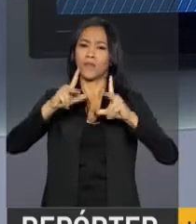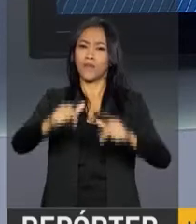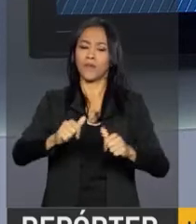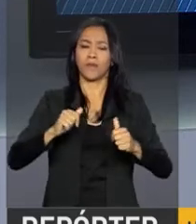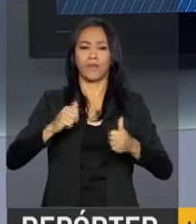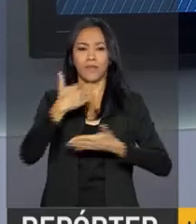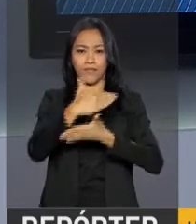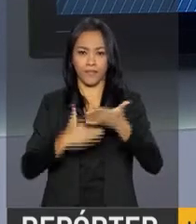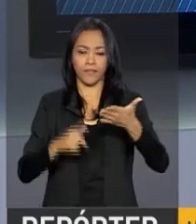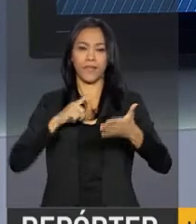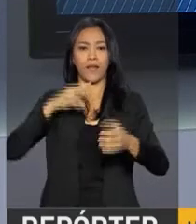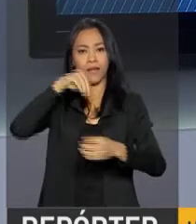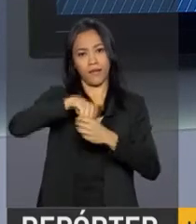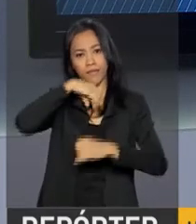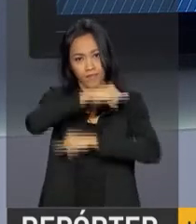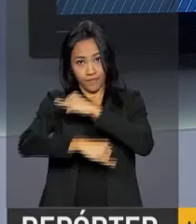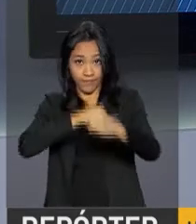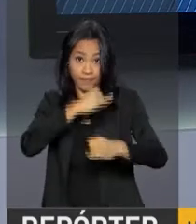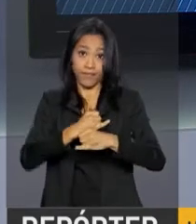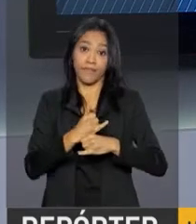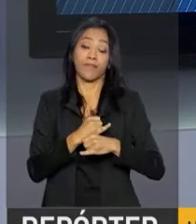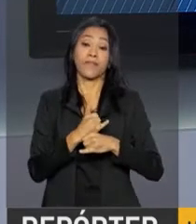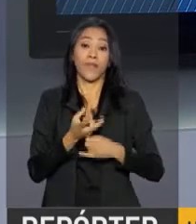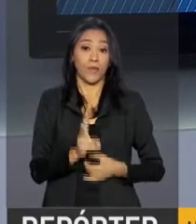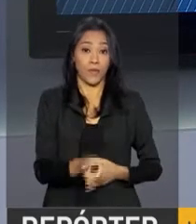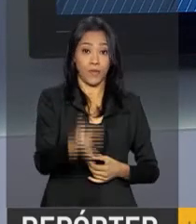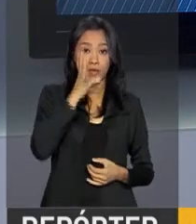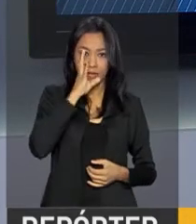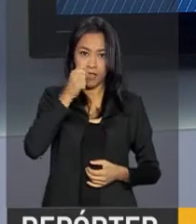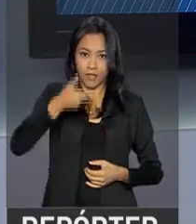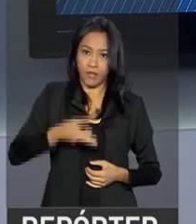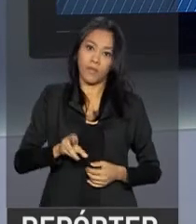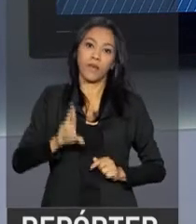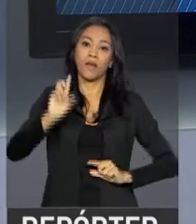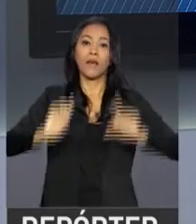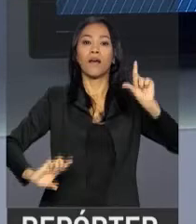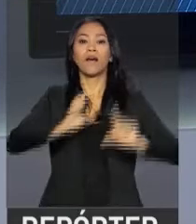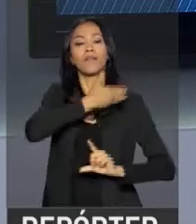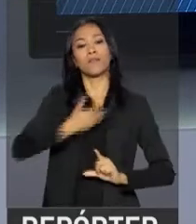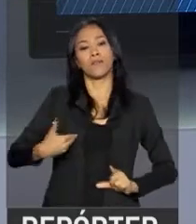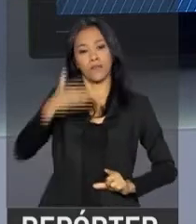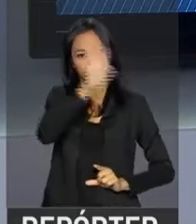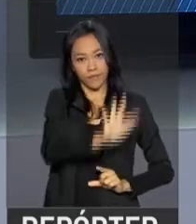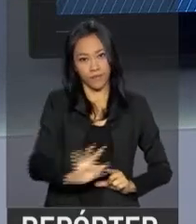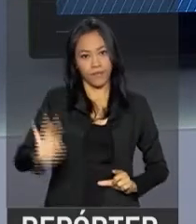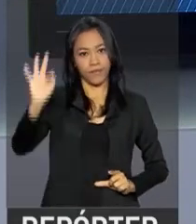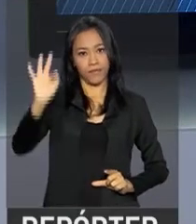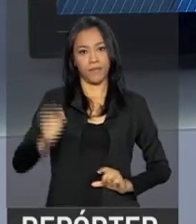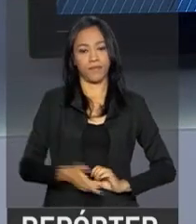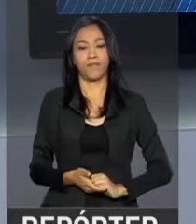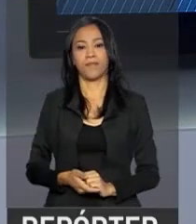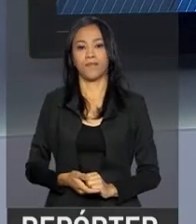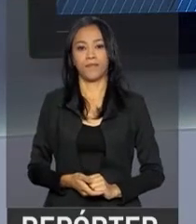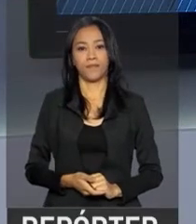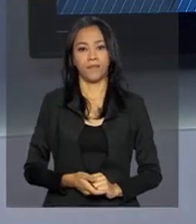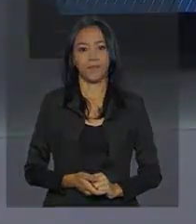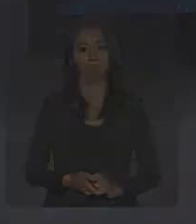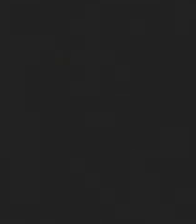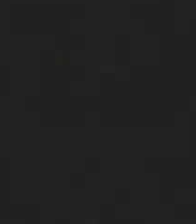programação também está na página da nbr na internet continue com a gente aqui na nbr a tv do governo federal